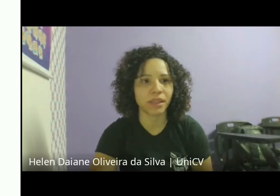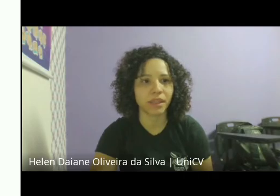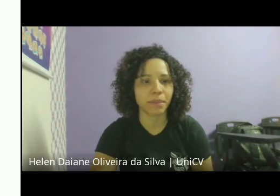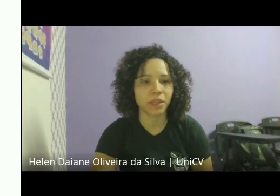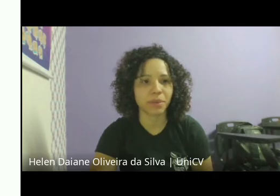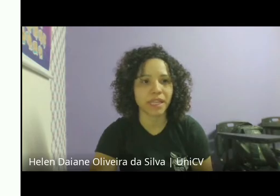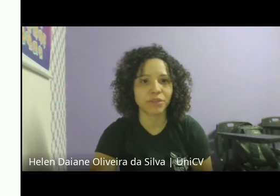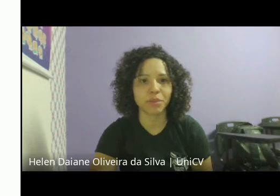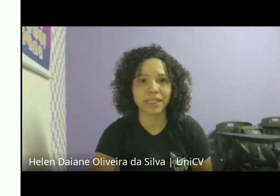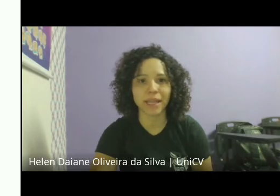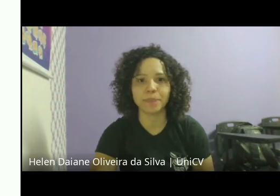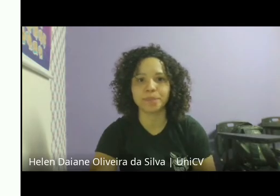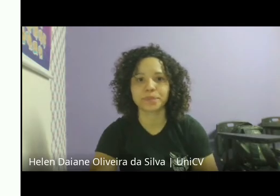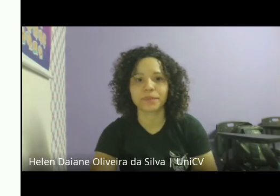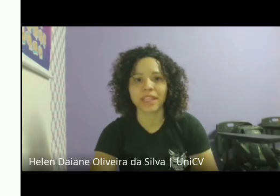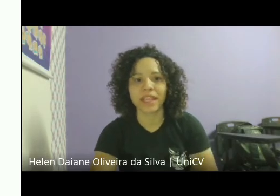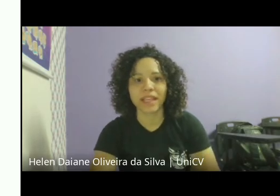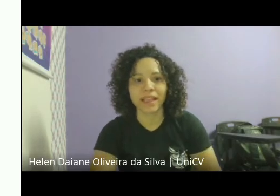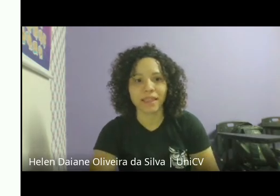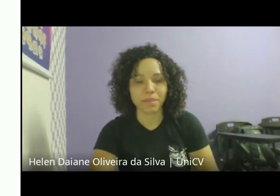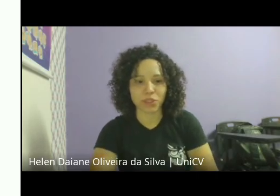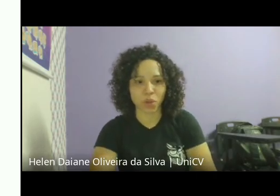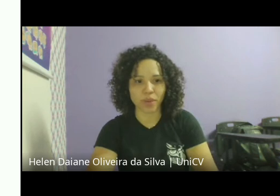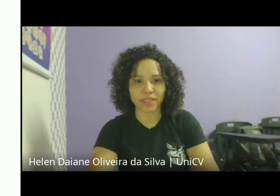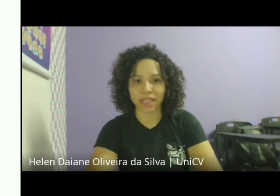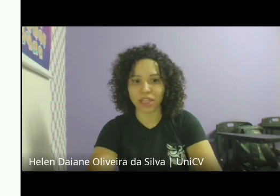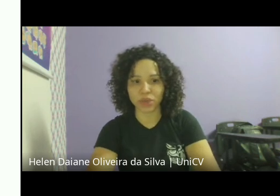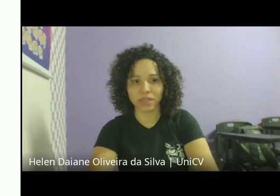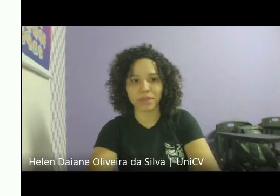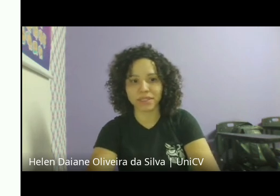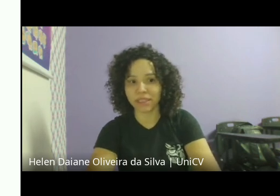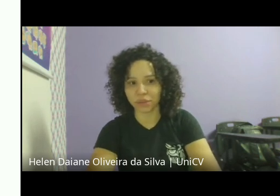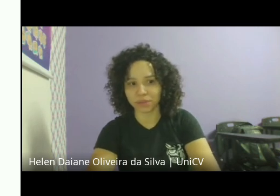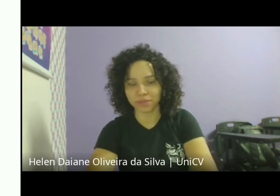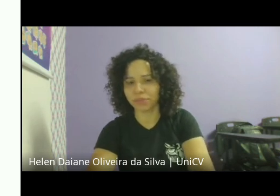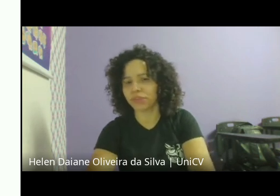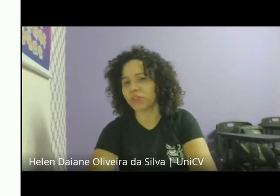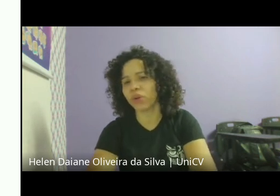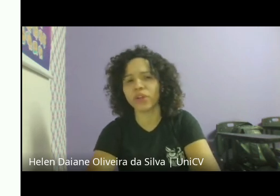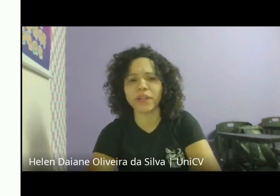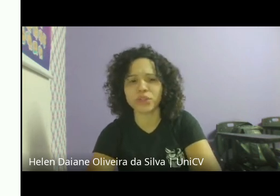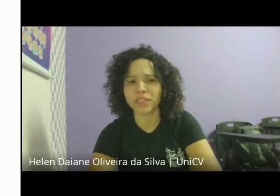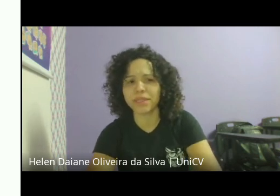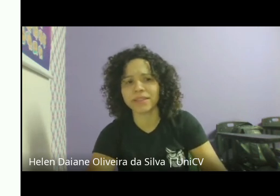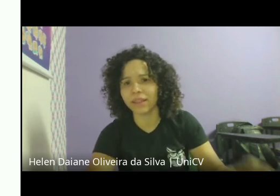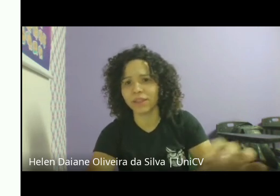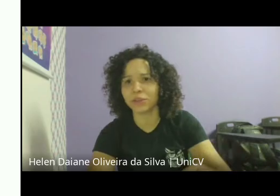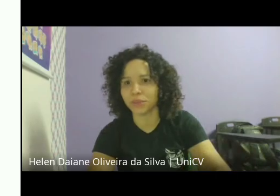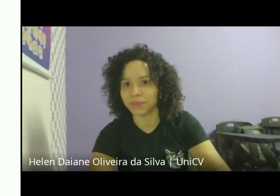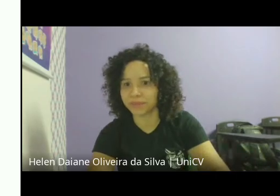também. Peraí, o PDF do material. Tem pessoas que acham Libras lindo. Professor, eu acho